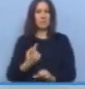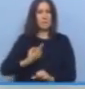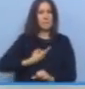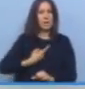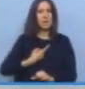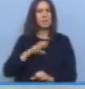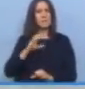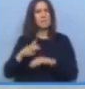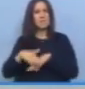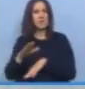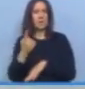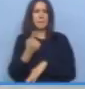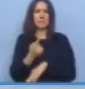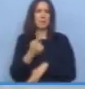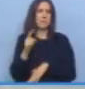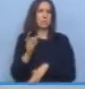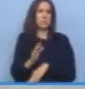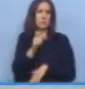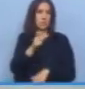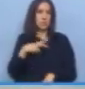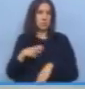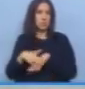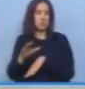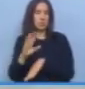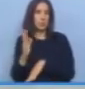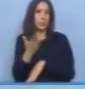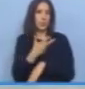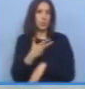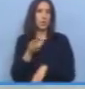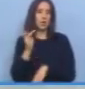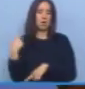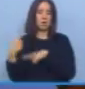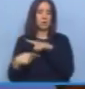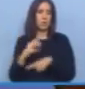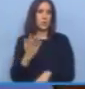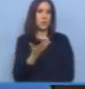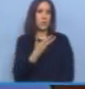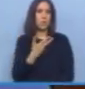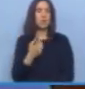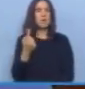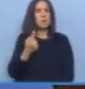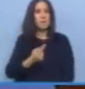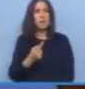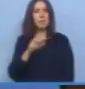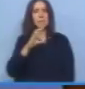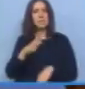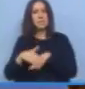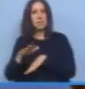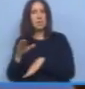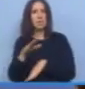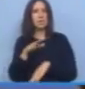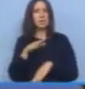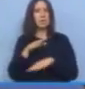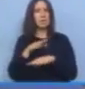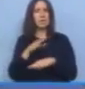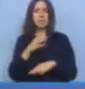obrigado a sair do seu país, como muitos portugueses saem, e muitos saíram nos últimos anos. Ninguém deveria ser obrigado a sair do seu país